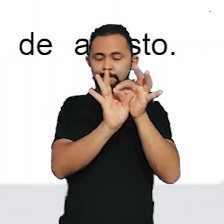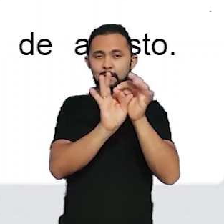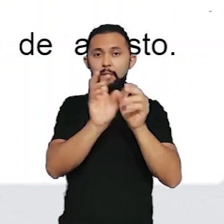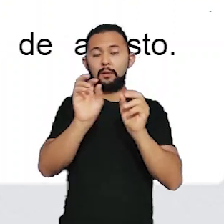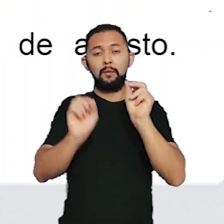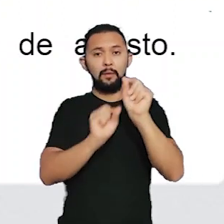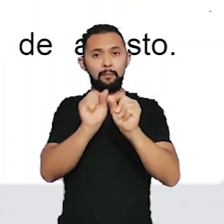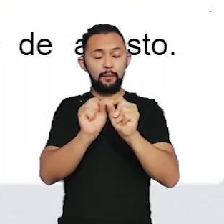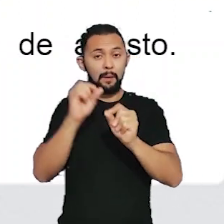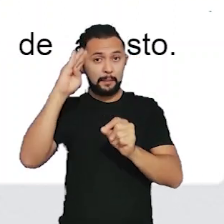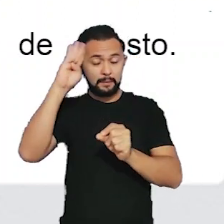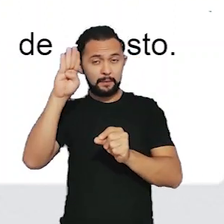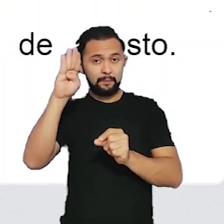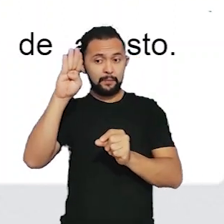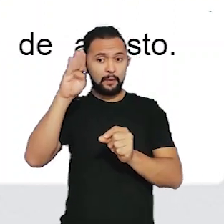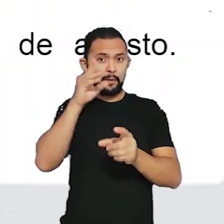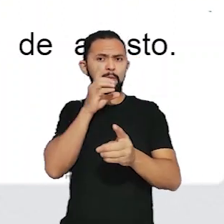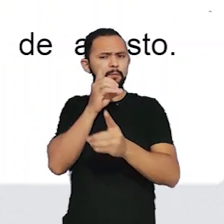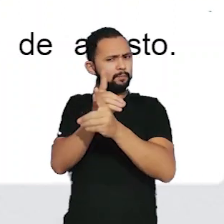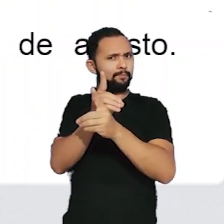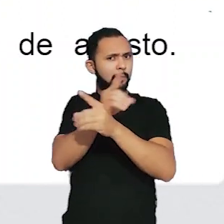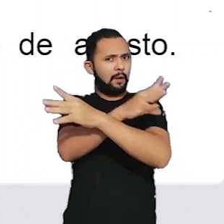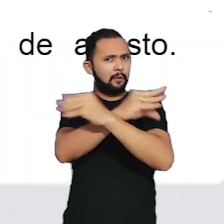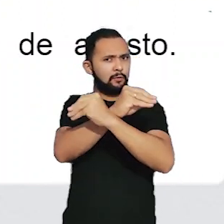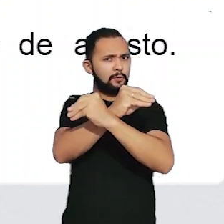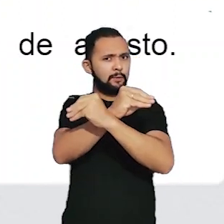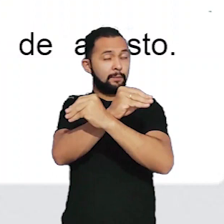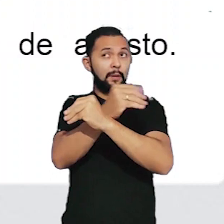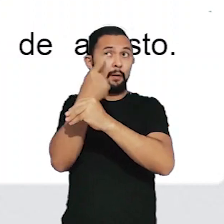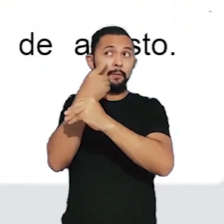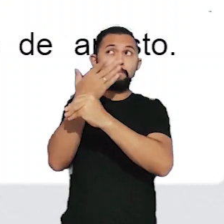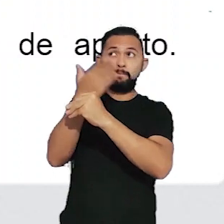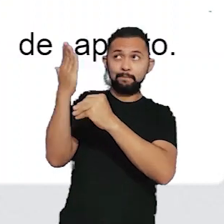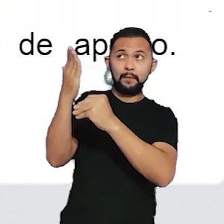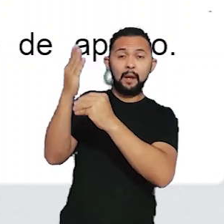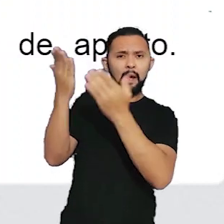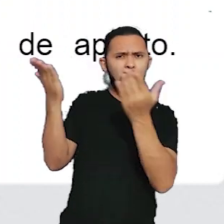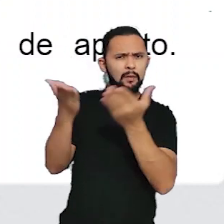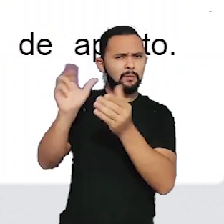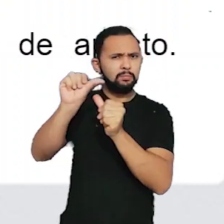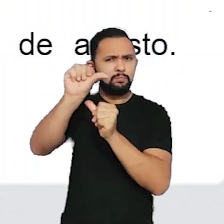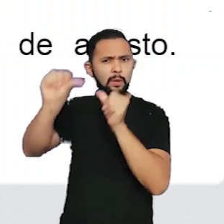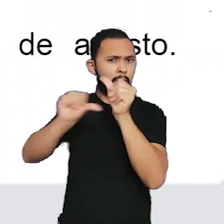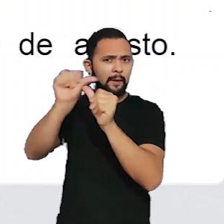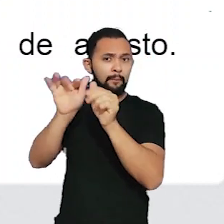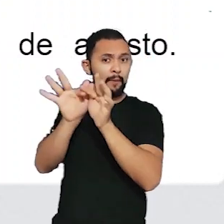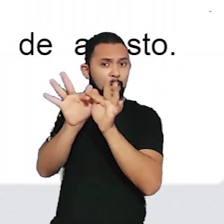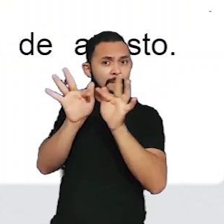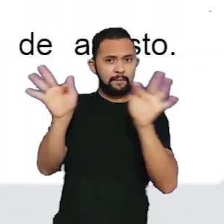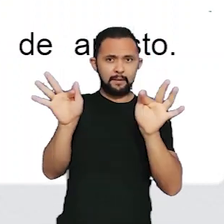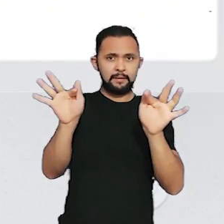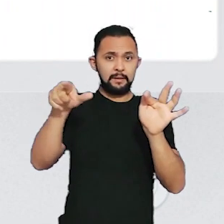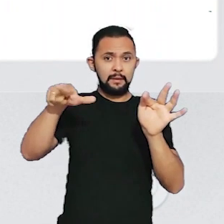se. Identifiquei aqui a conjunção, vou tentar substituir toda essa oração que é iniciada